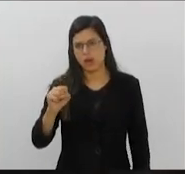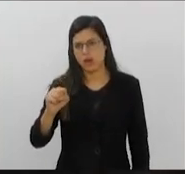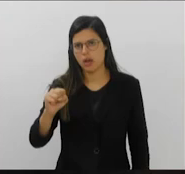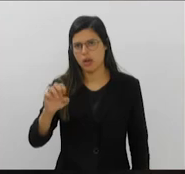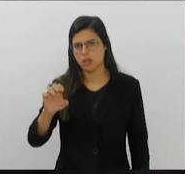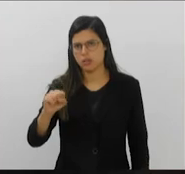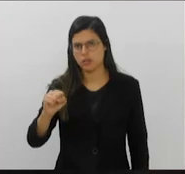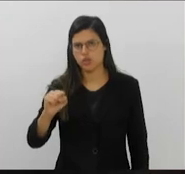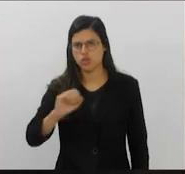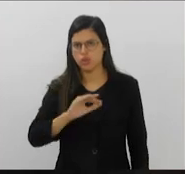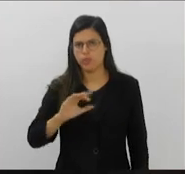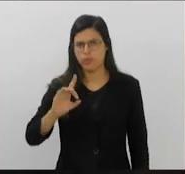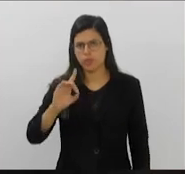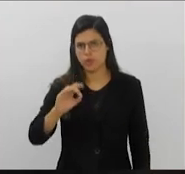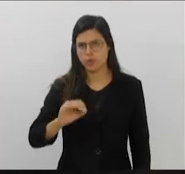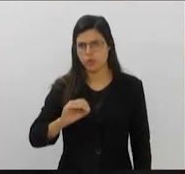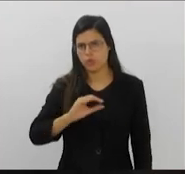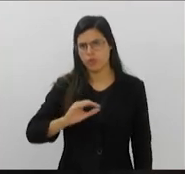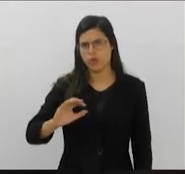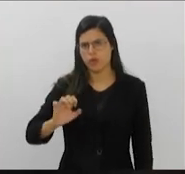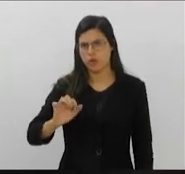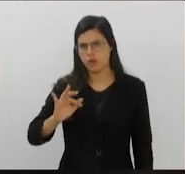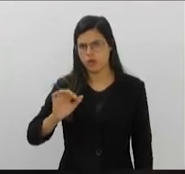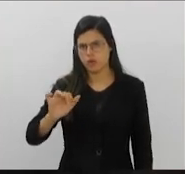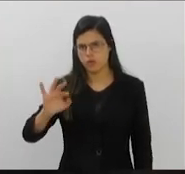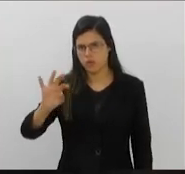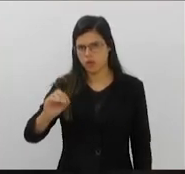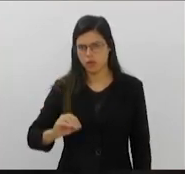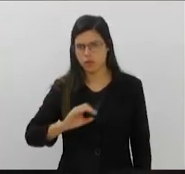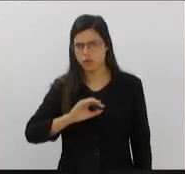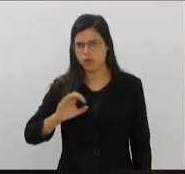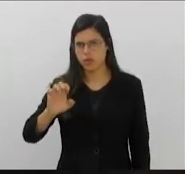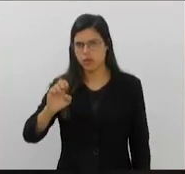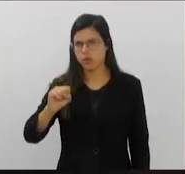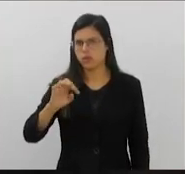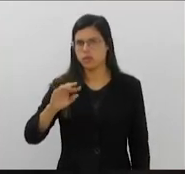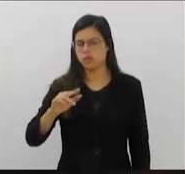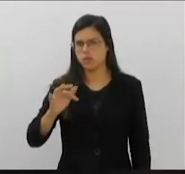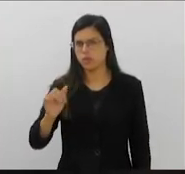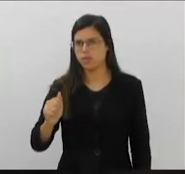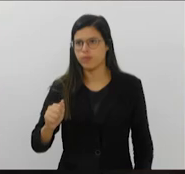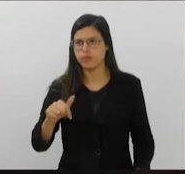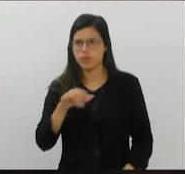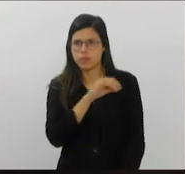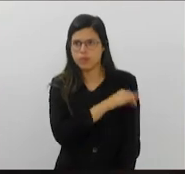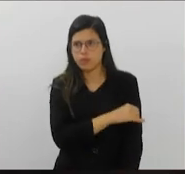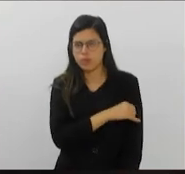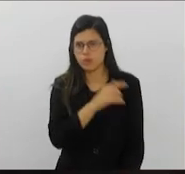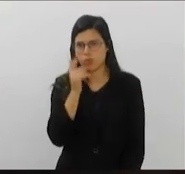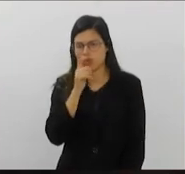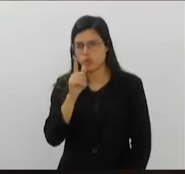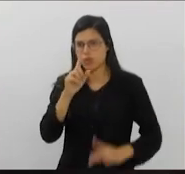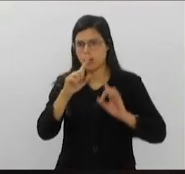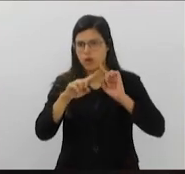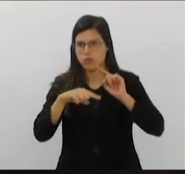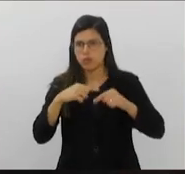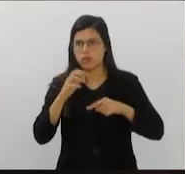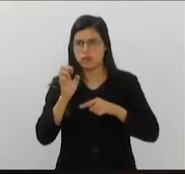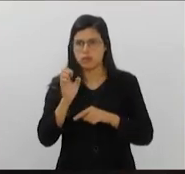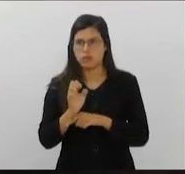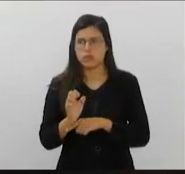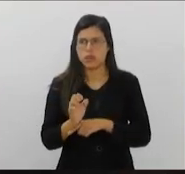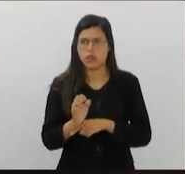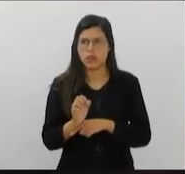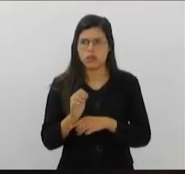problemas. Em relação a esse tema, Estado do Rio de Janeiro, nós conseguimos avançar. Hoje, nós estamos no estado, no ranking